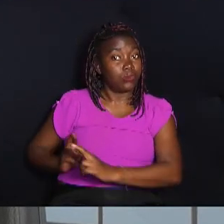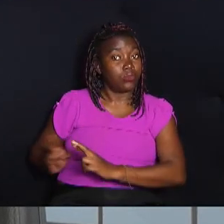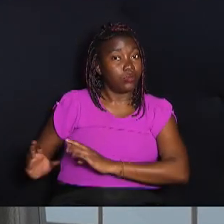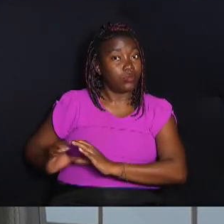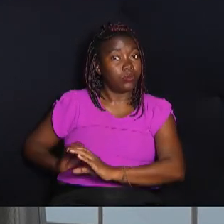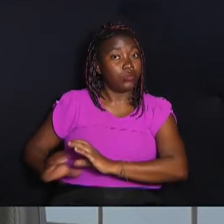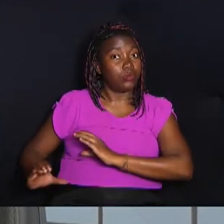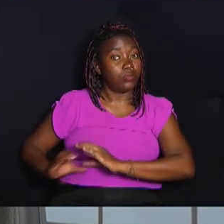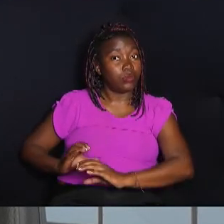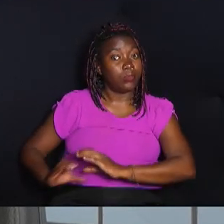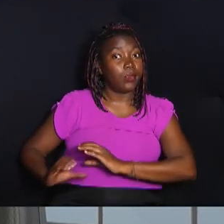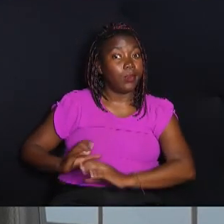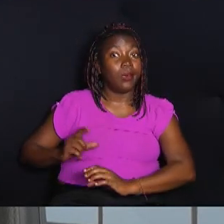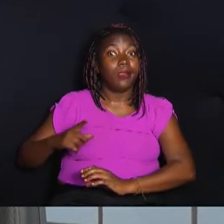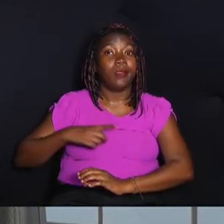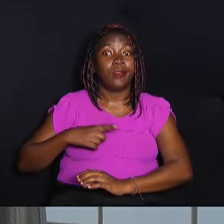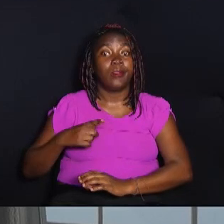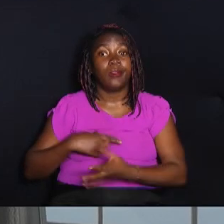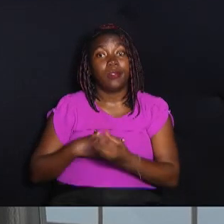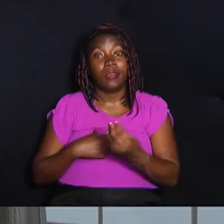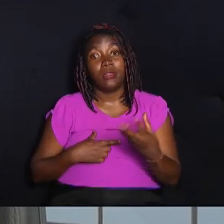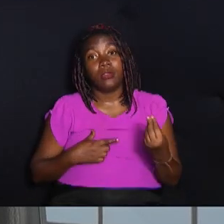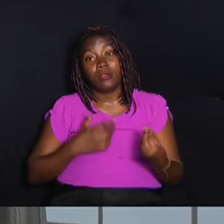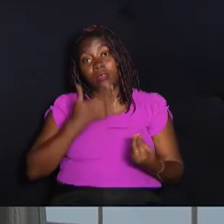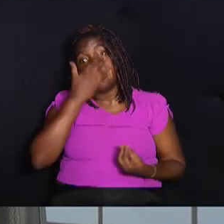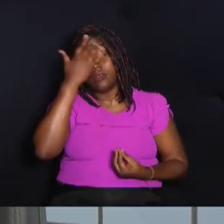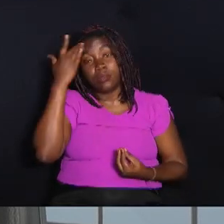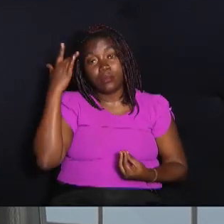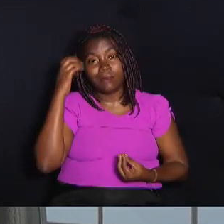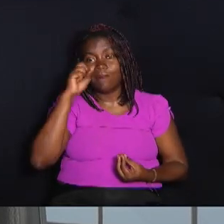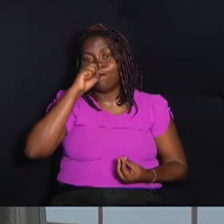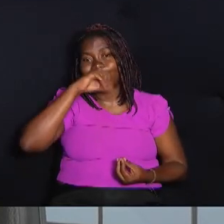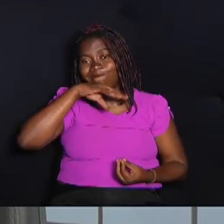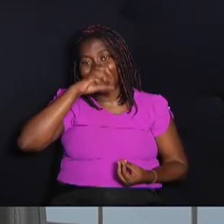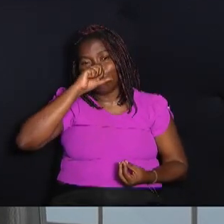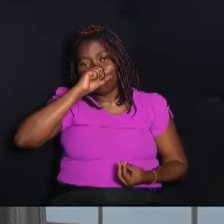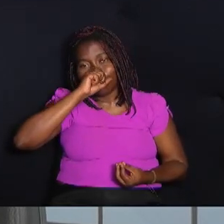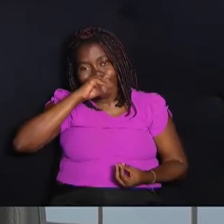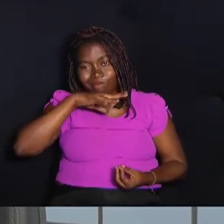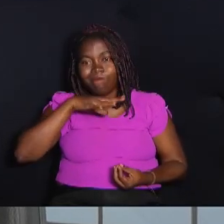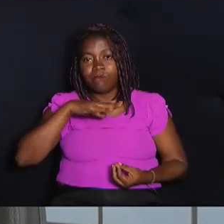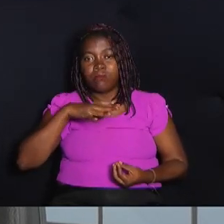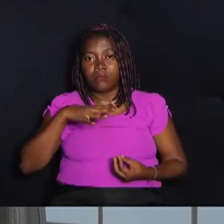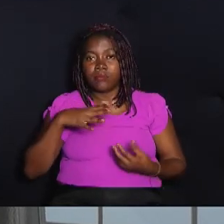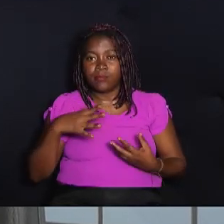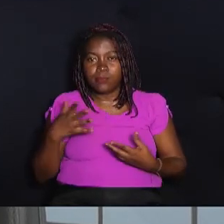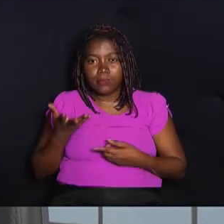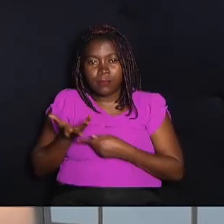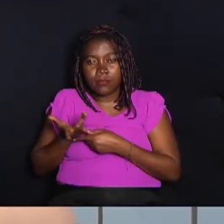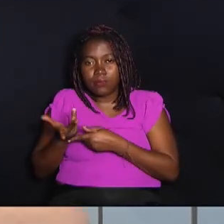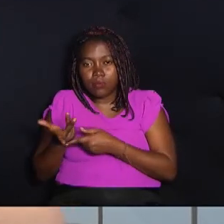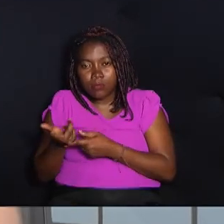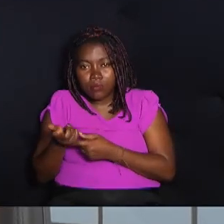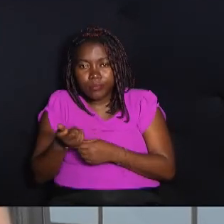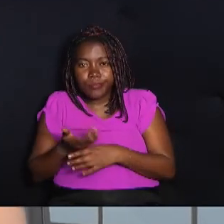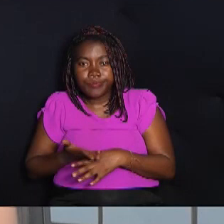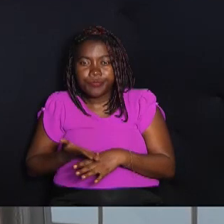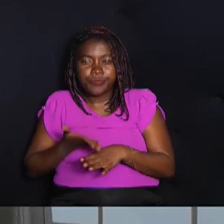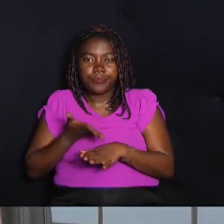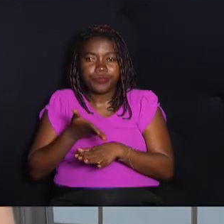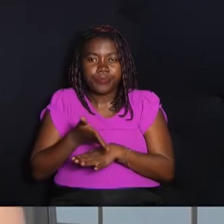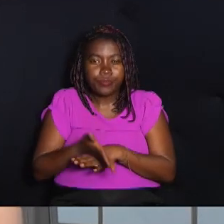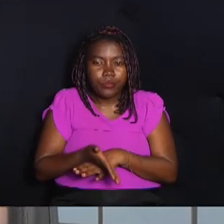E aí existem muitas pessoas, abusadores, aliciadores, que entram e fazem, né,